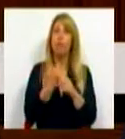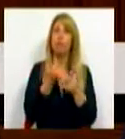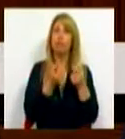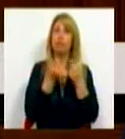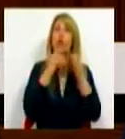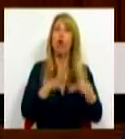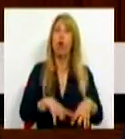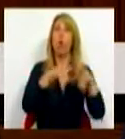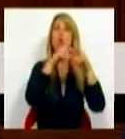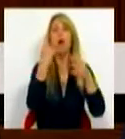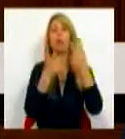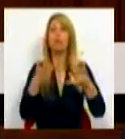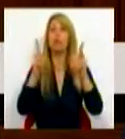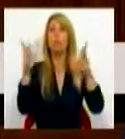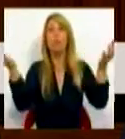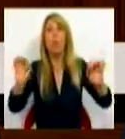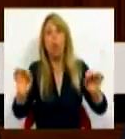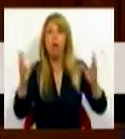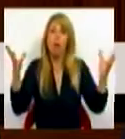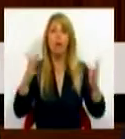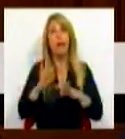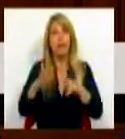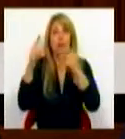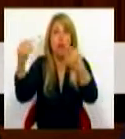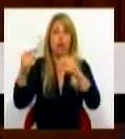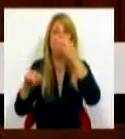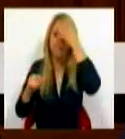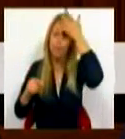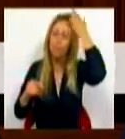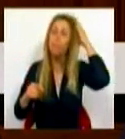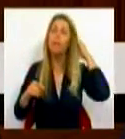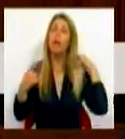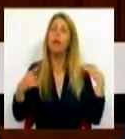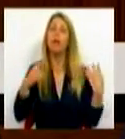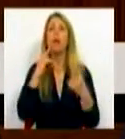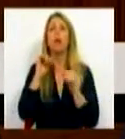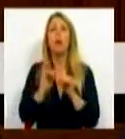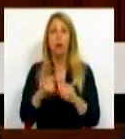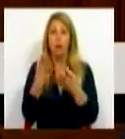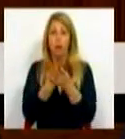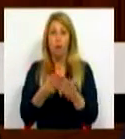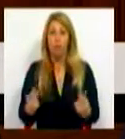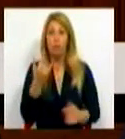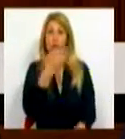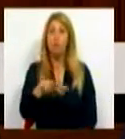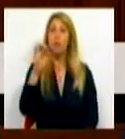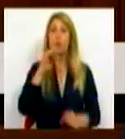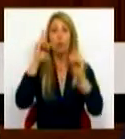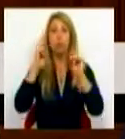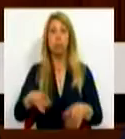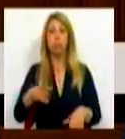era um processo evolutivo. E, portanto, como eu referi, em termos de plano de mitigação, em 2008 iniciou-se de facto a questão do